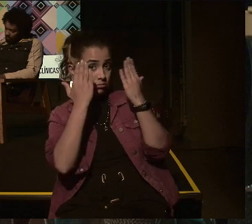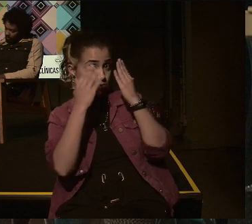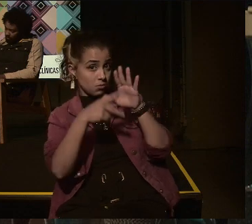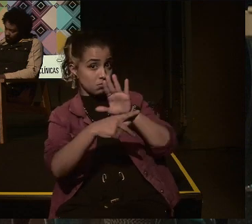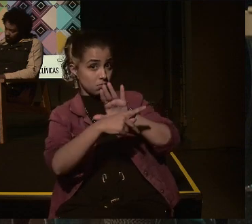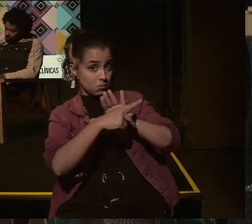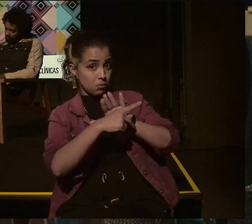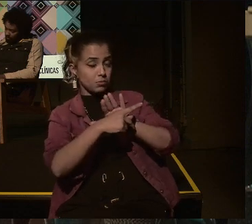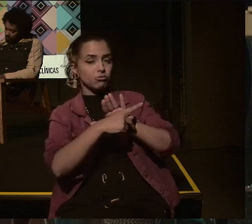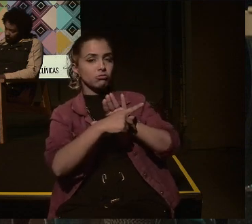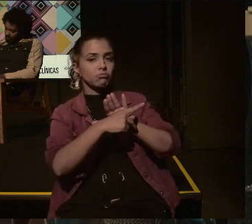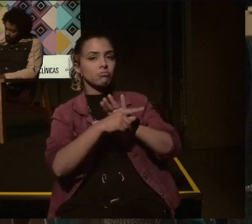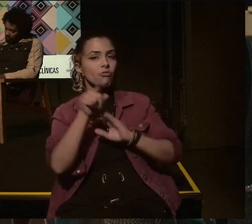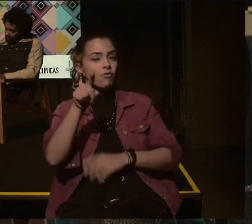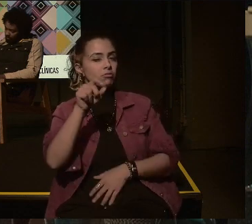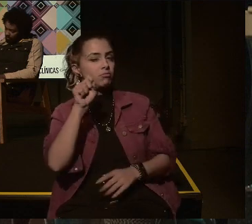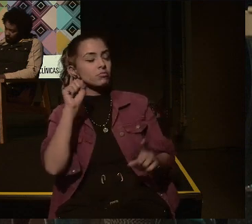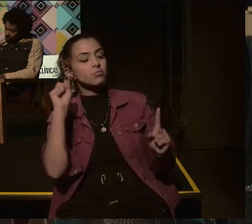aonde eu olho o outro,